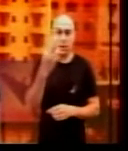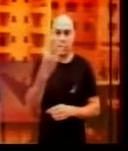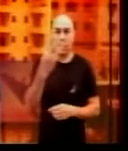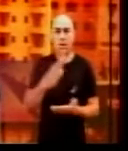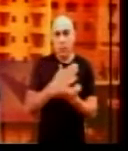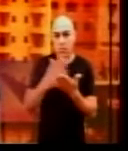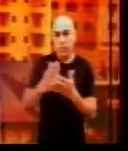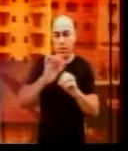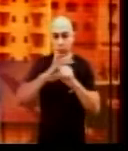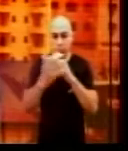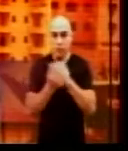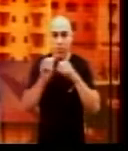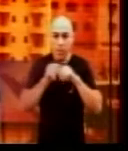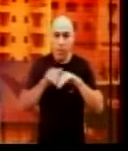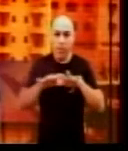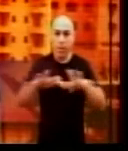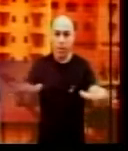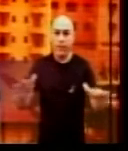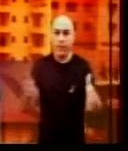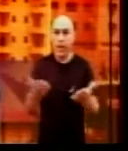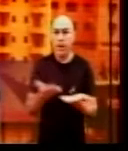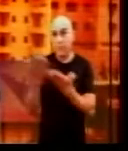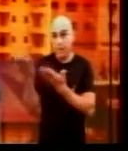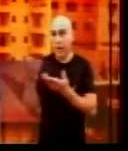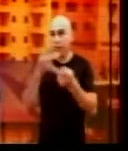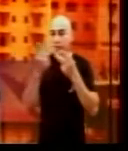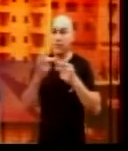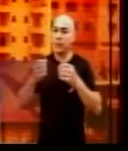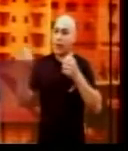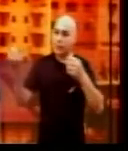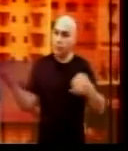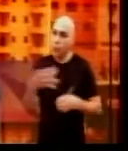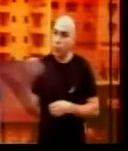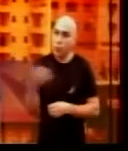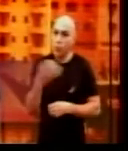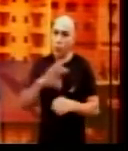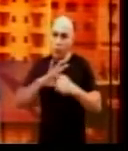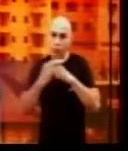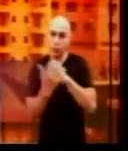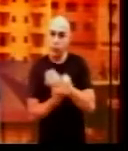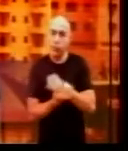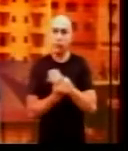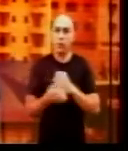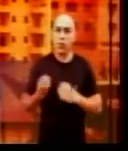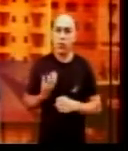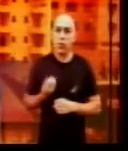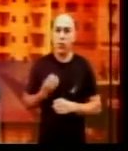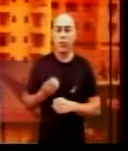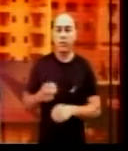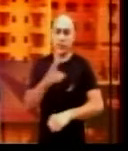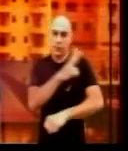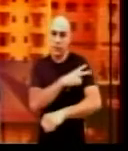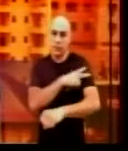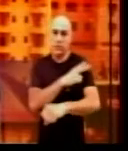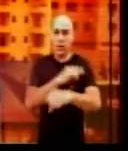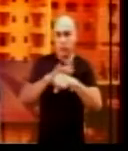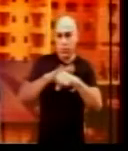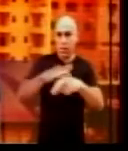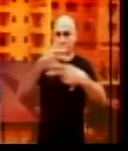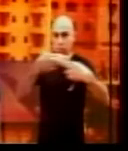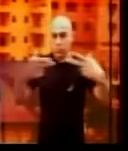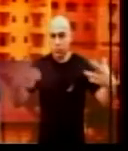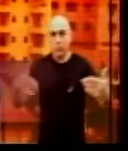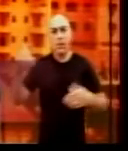da pandemia. Quem está aqui ao meu lado e vai fazer a atualização dos dados é a gerente da Vigilância Epidemiológica